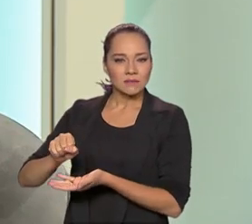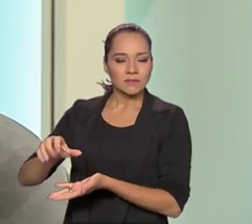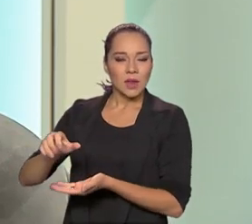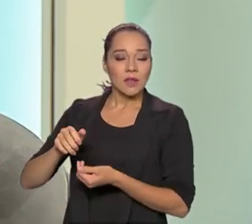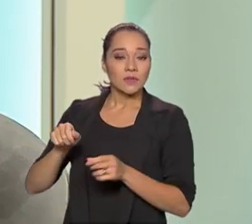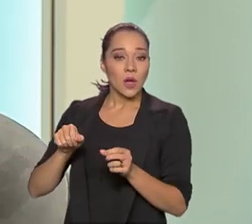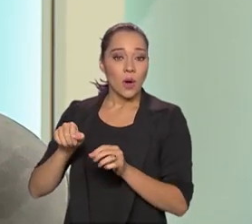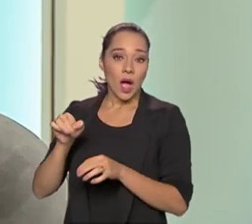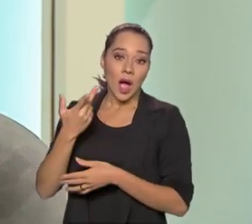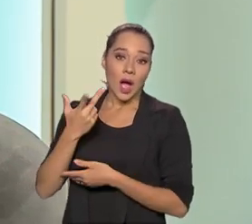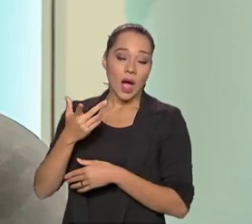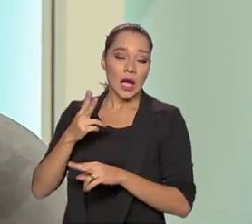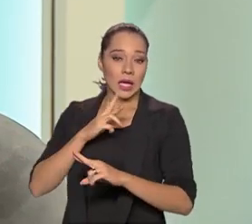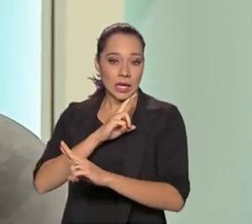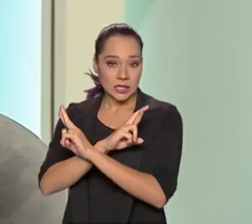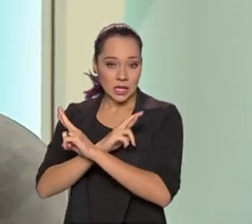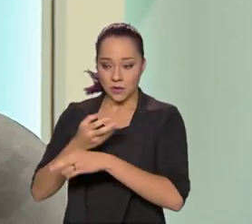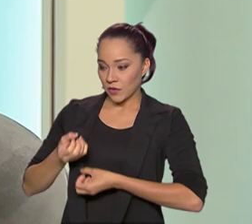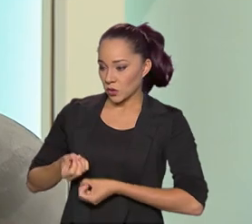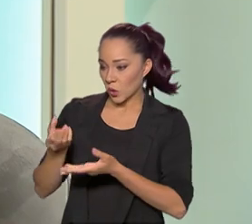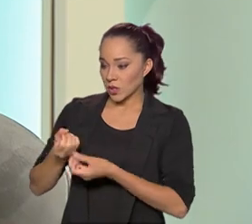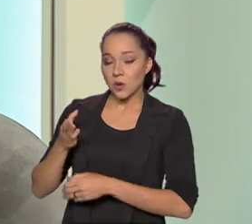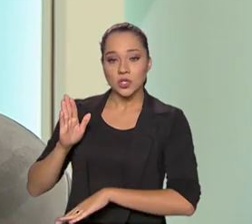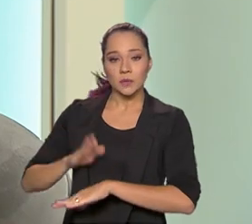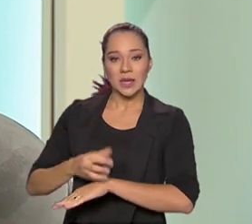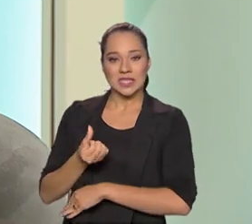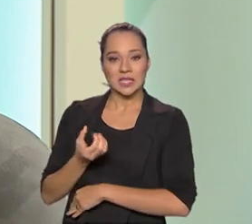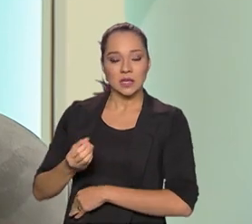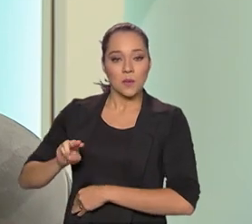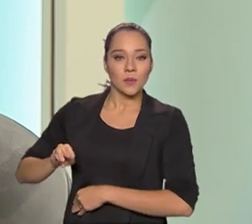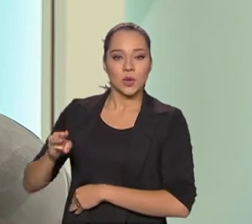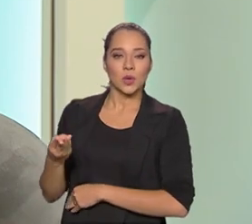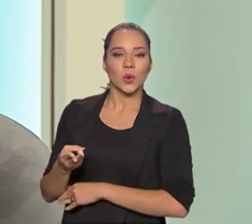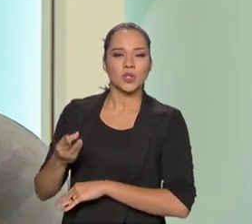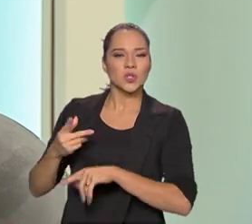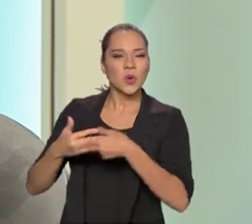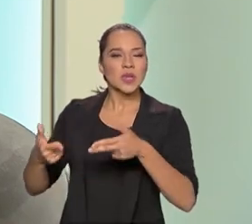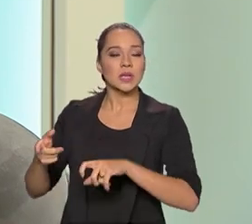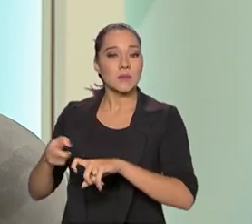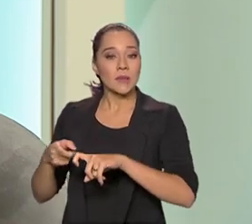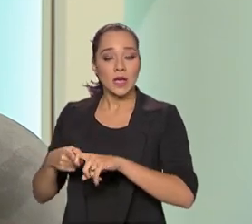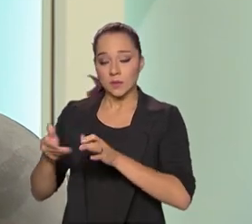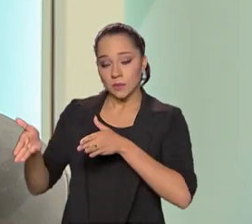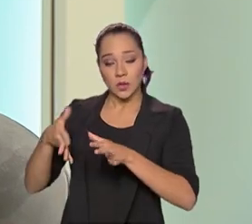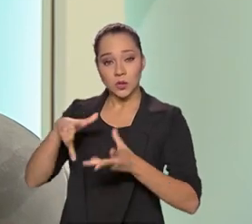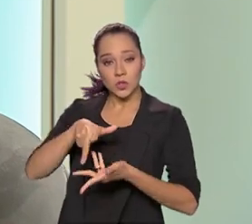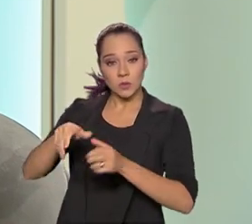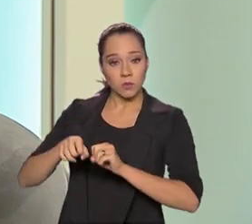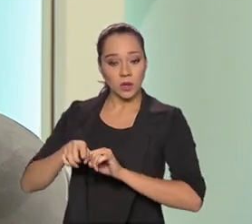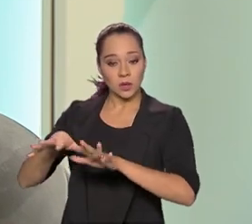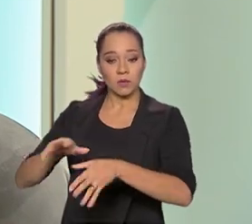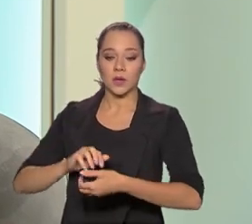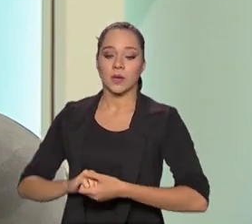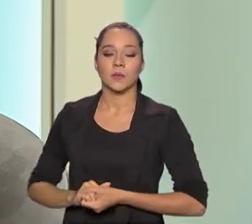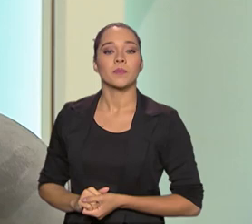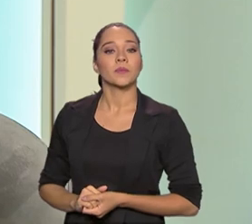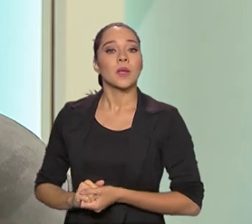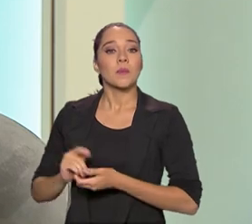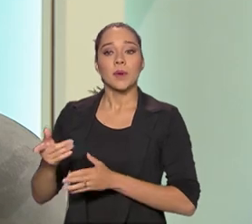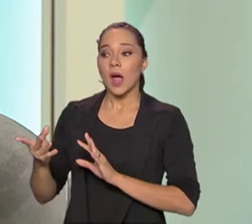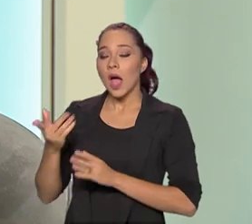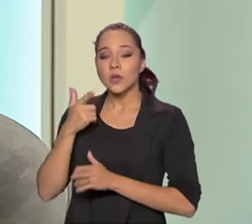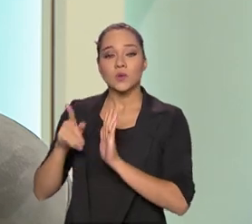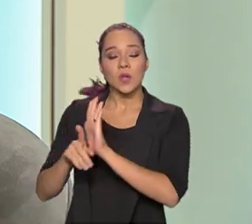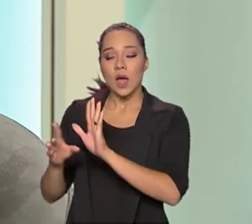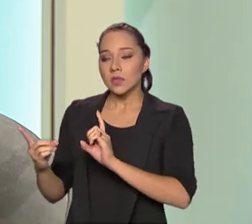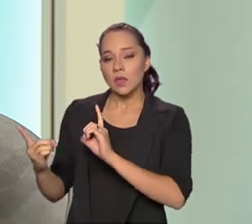fez doações de mais de 60 milhões de equipamentos médicos durante esse período da pandemia para atender